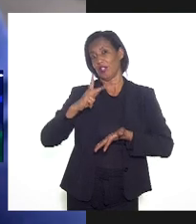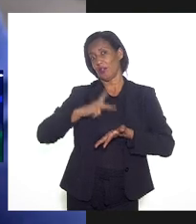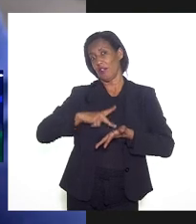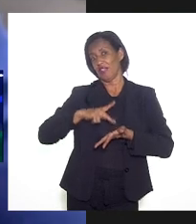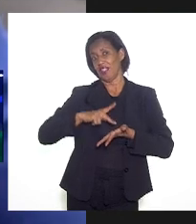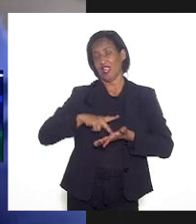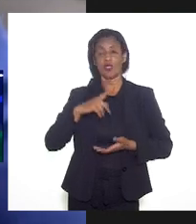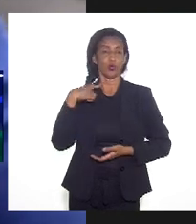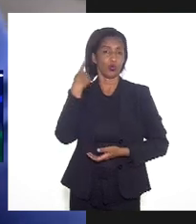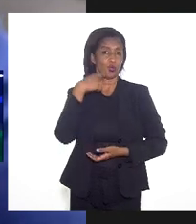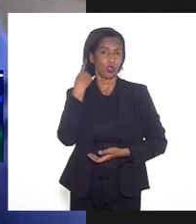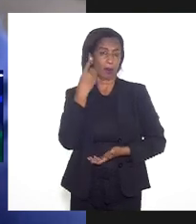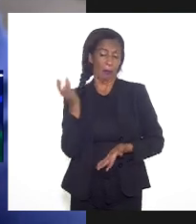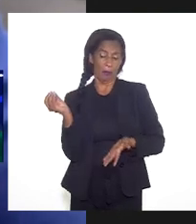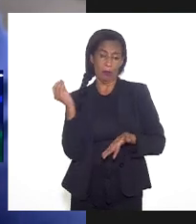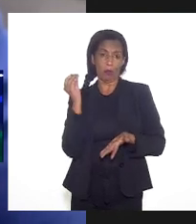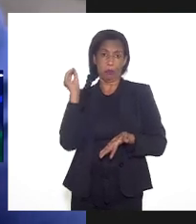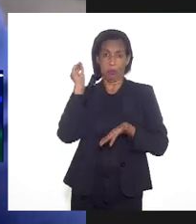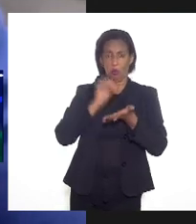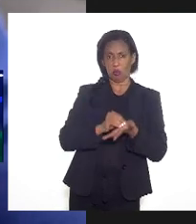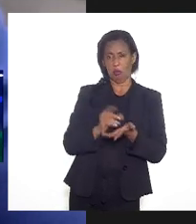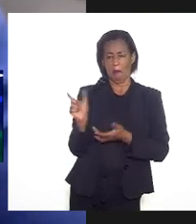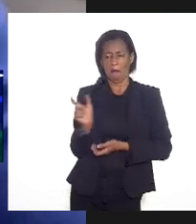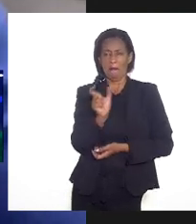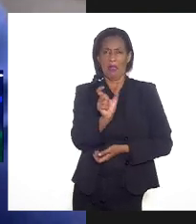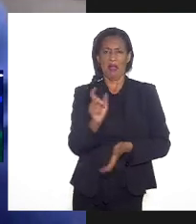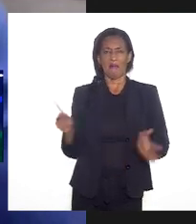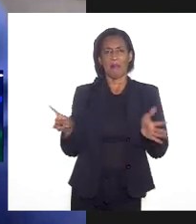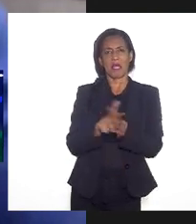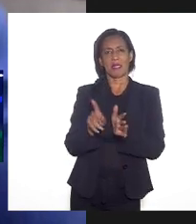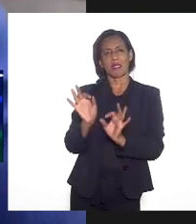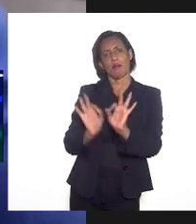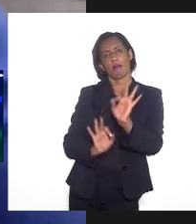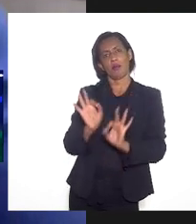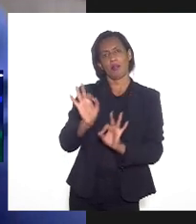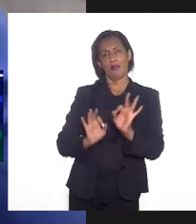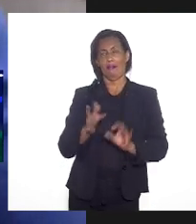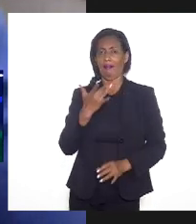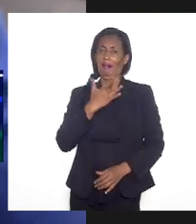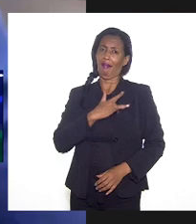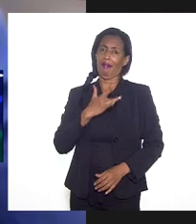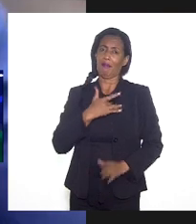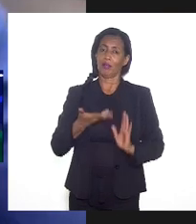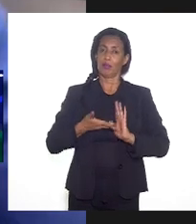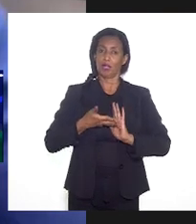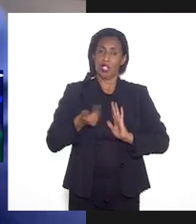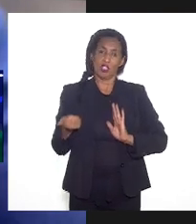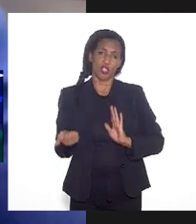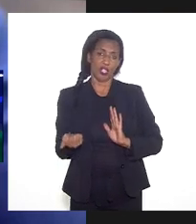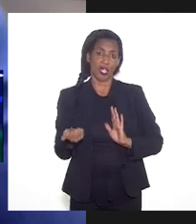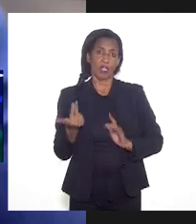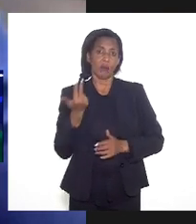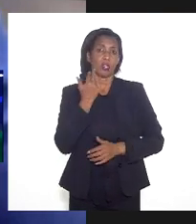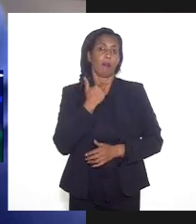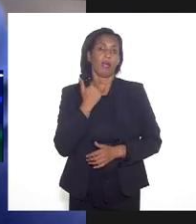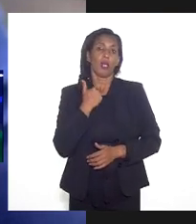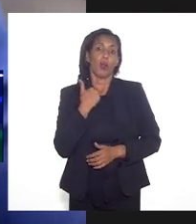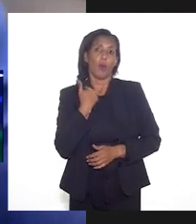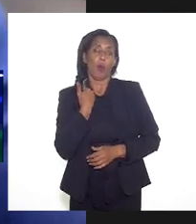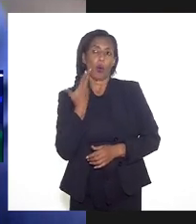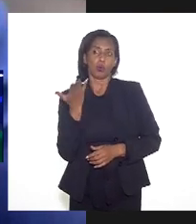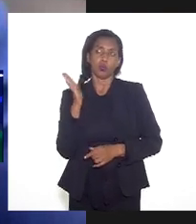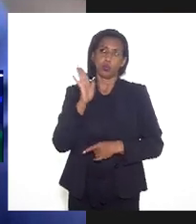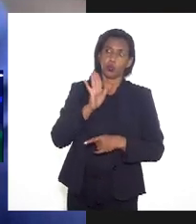aqui colocou que a palavra genocídio ainda fazia parte do projeto. Lamento por ter retirado, mas também não posso corroborar